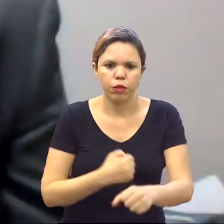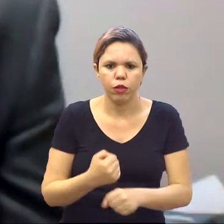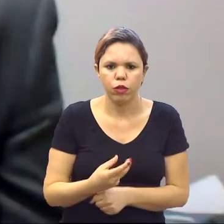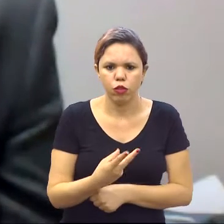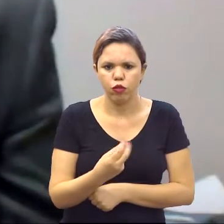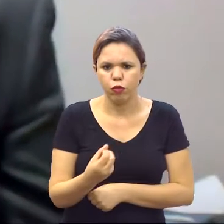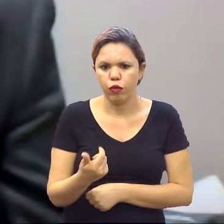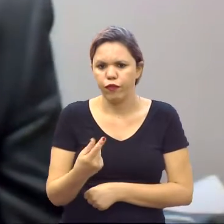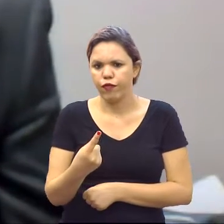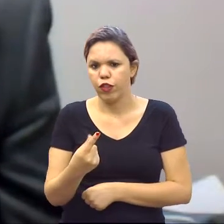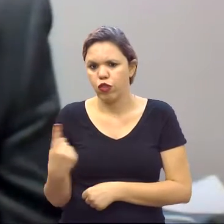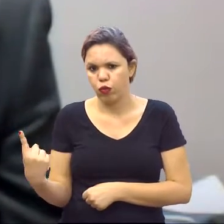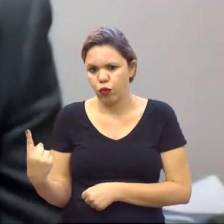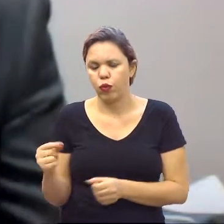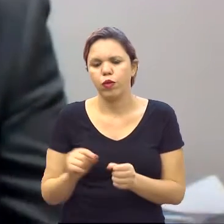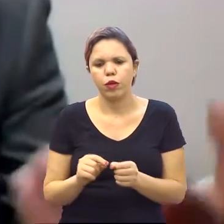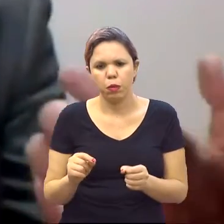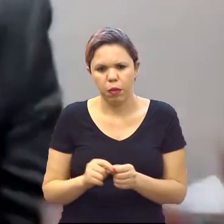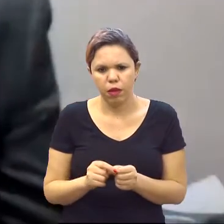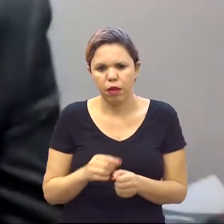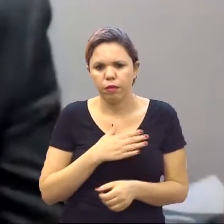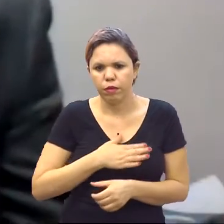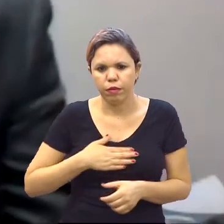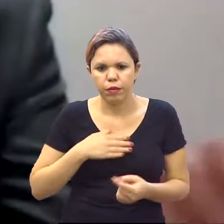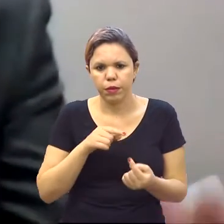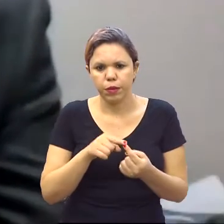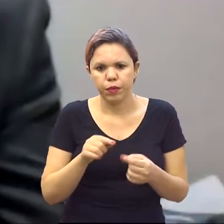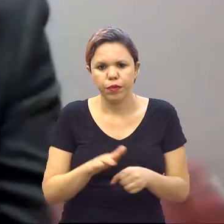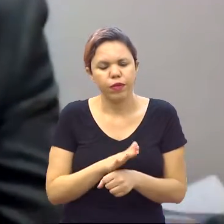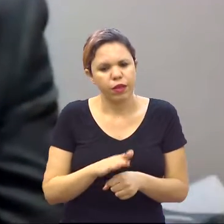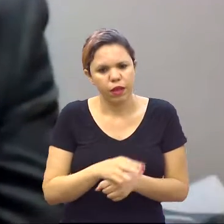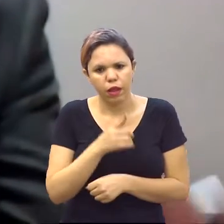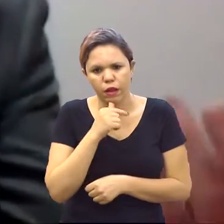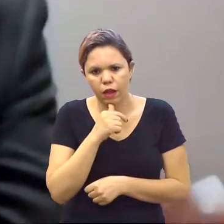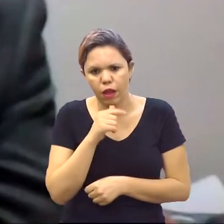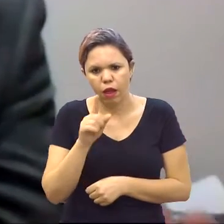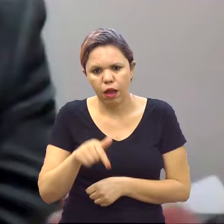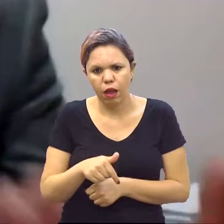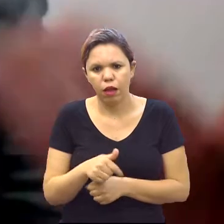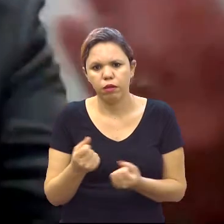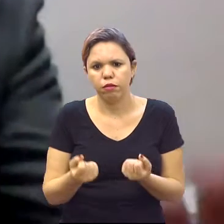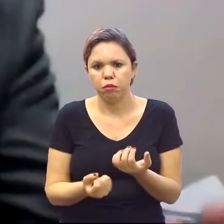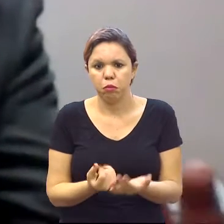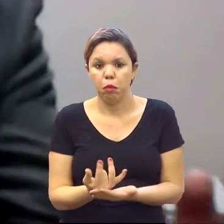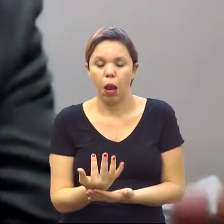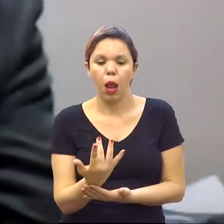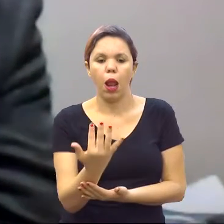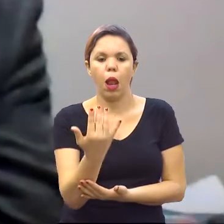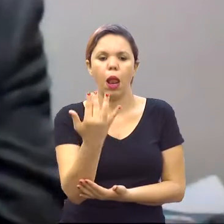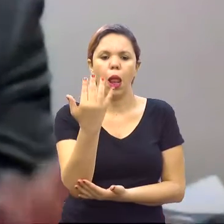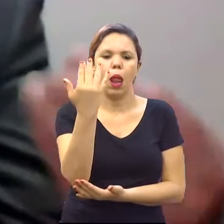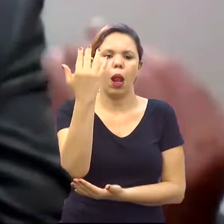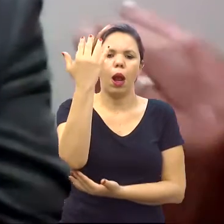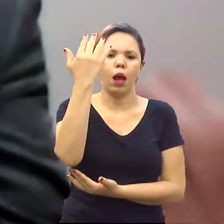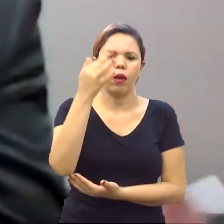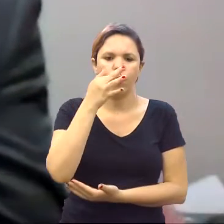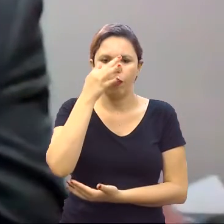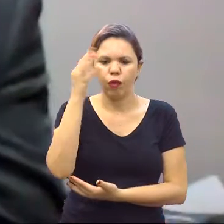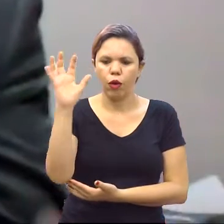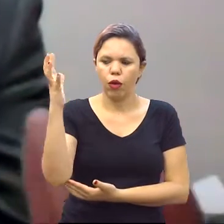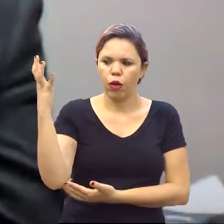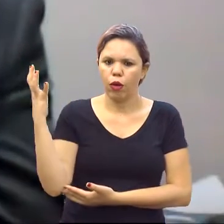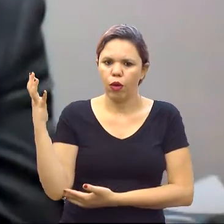ano 2021, nascentes satisfeitas, e nascentes satisfeitas são nascentes aflorando,